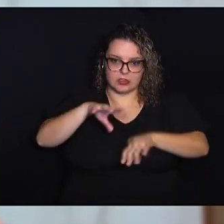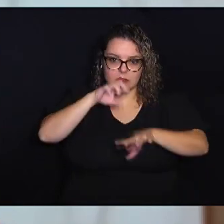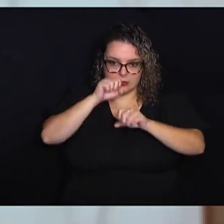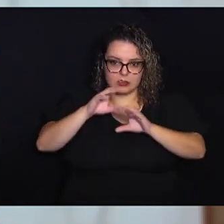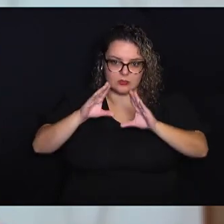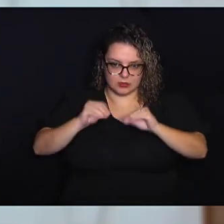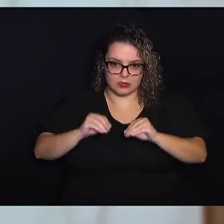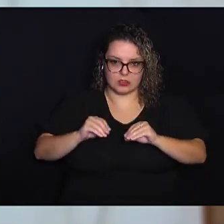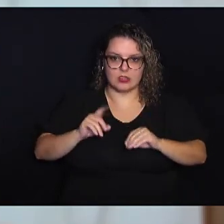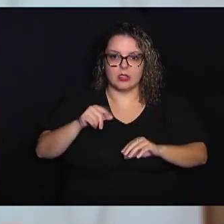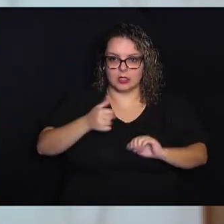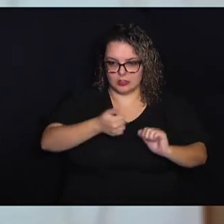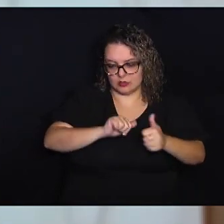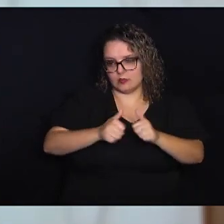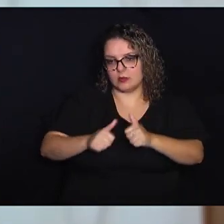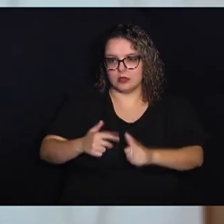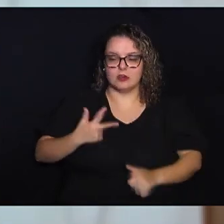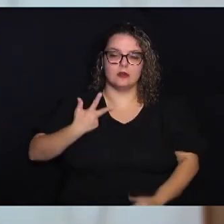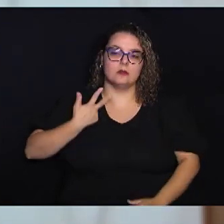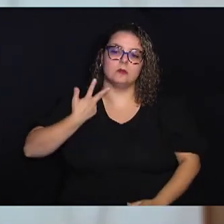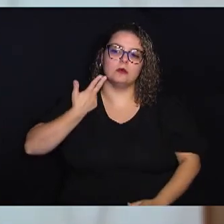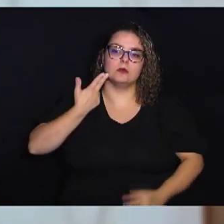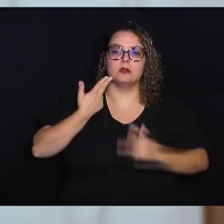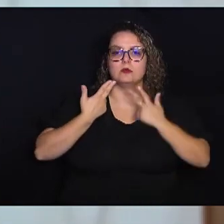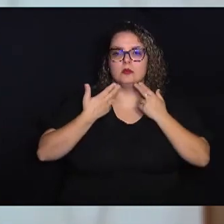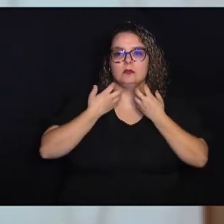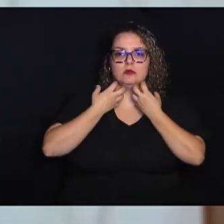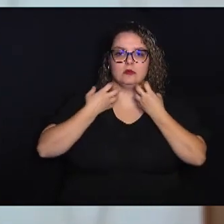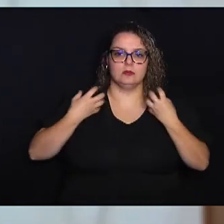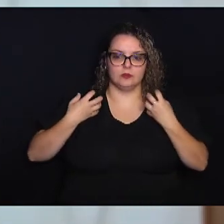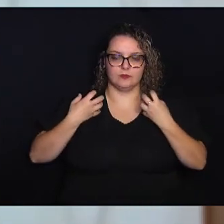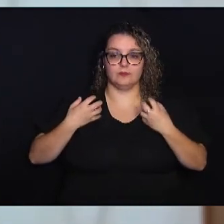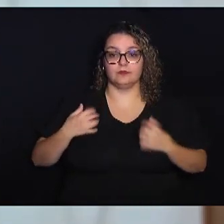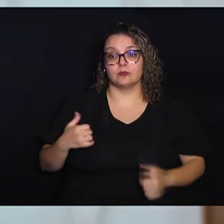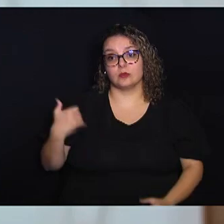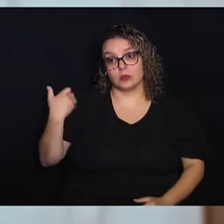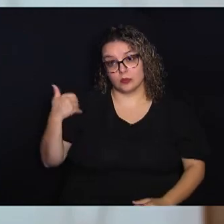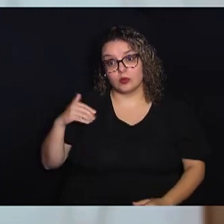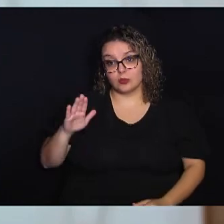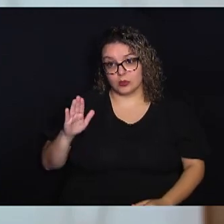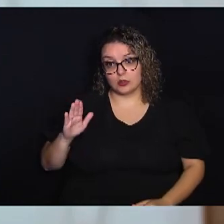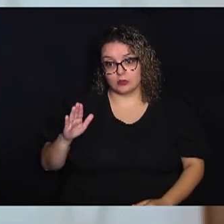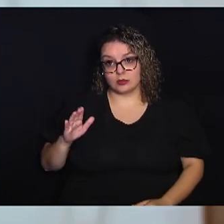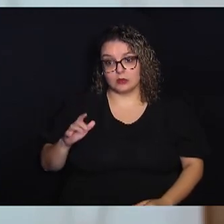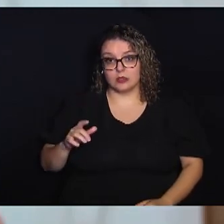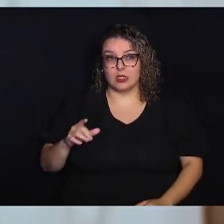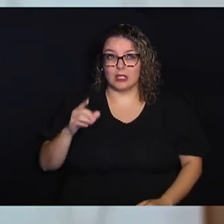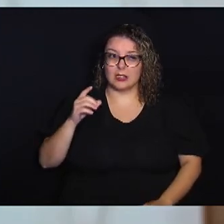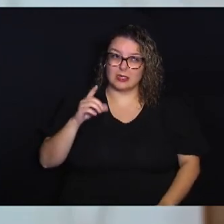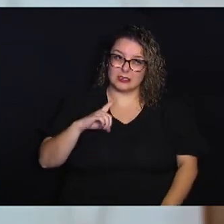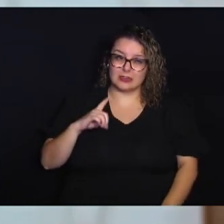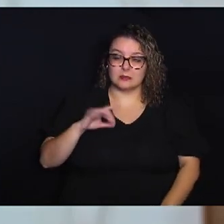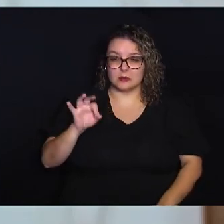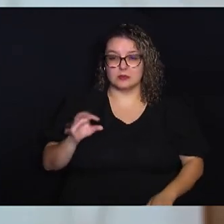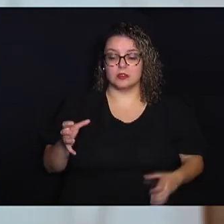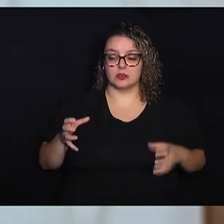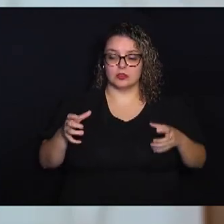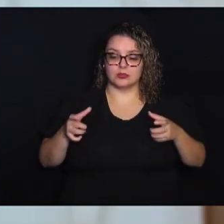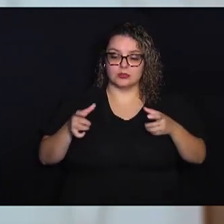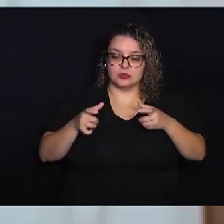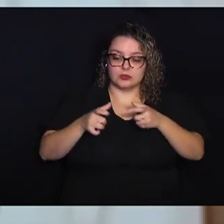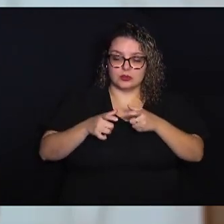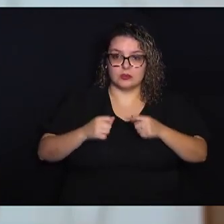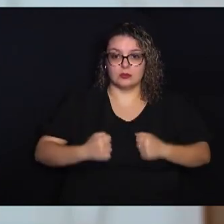vai passar por uma avaliação para operar e retirar. No adulto, ela tende a regredir, né, porque aí o nosso sistema imunológico está